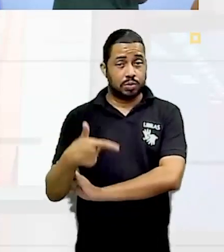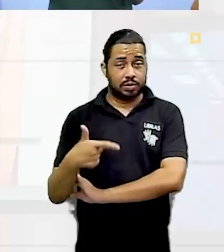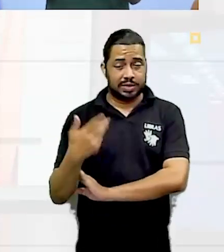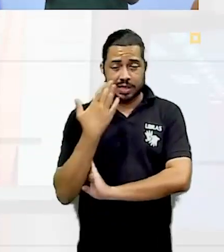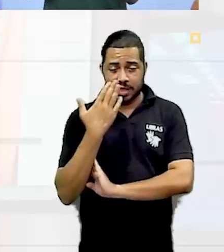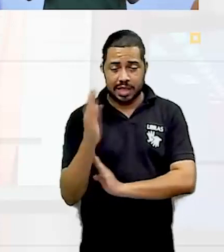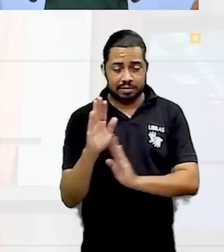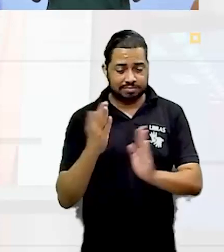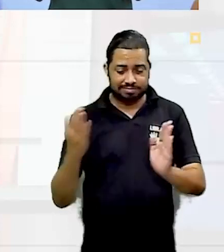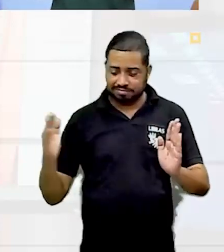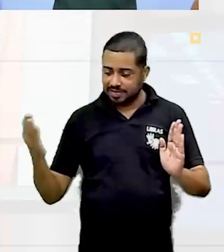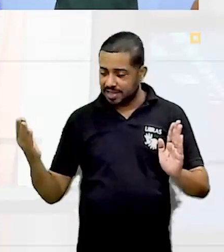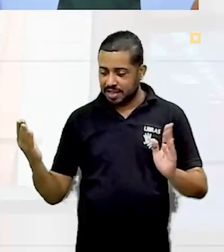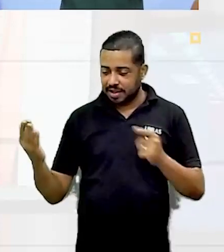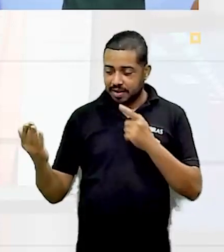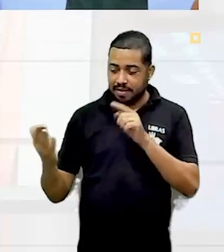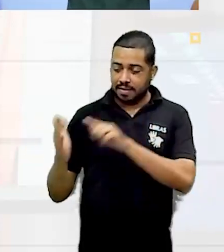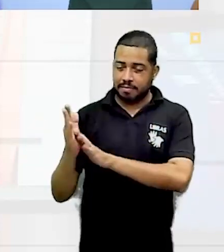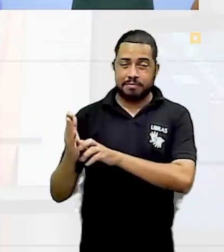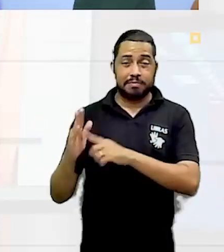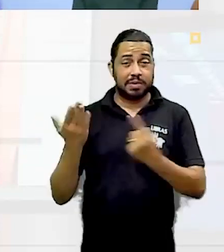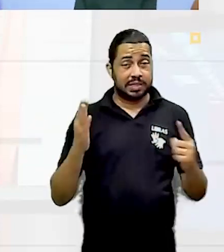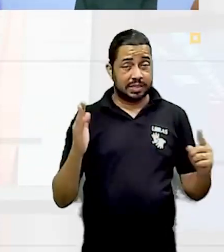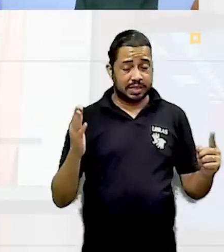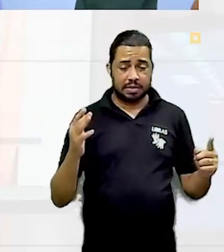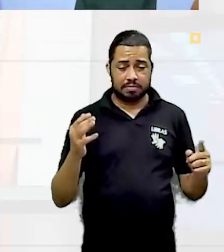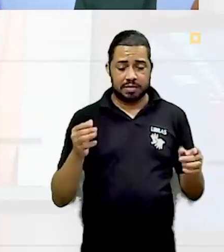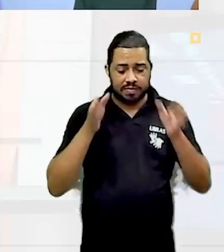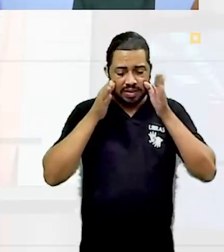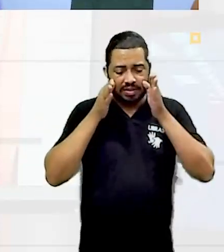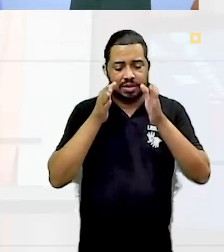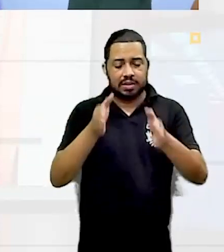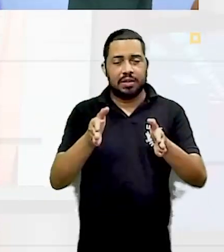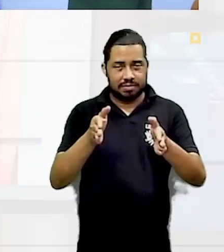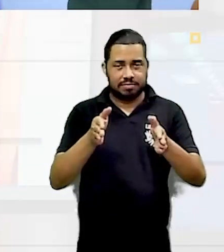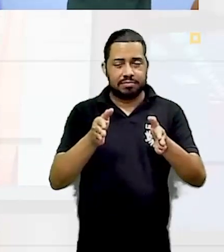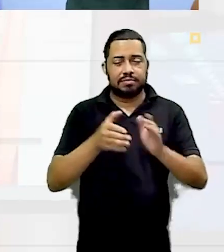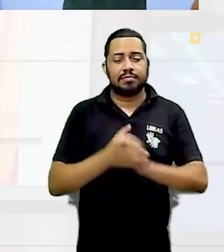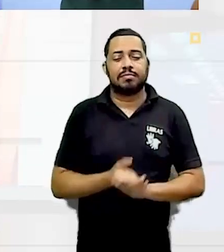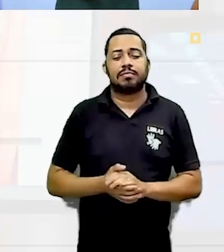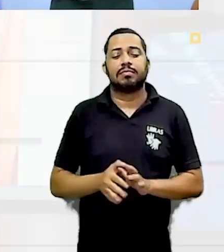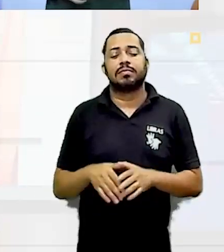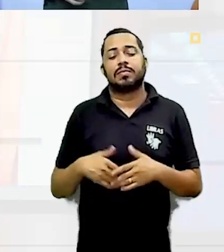refletir a imagem para fazer algo mais centrado, algo mais focado.